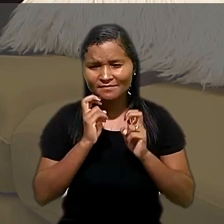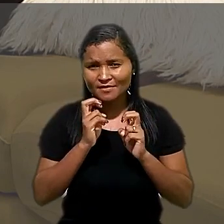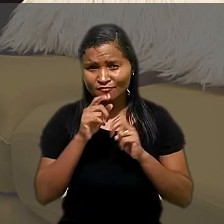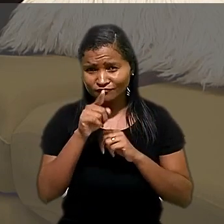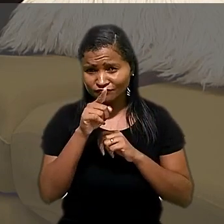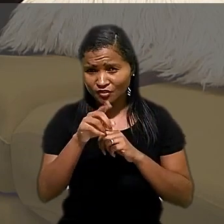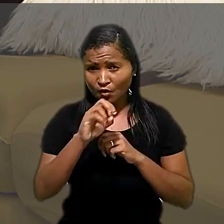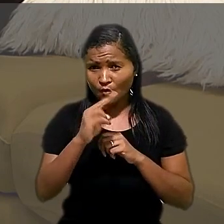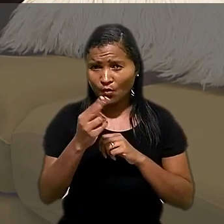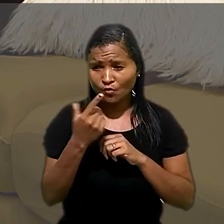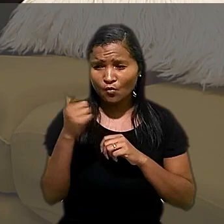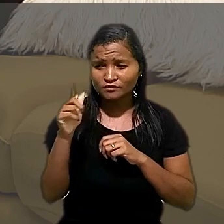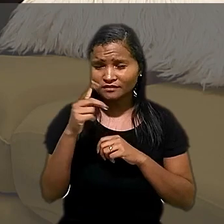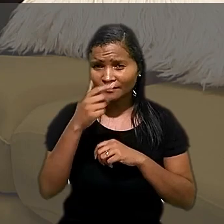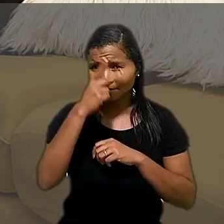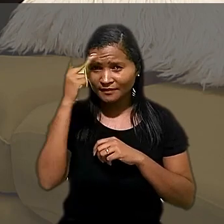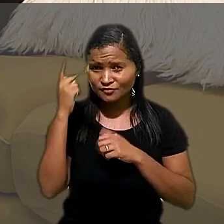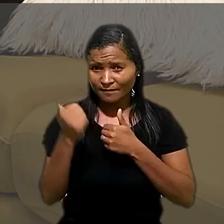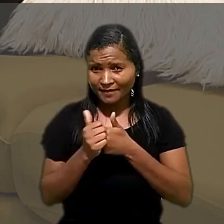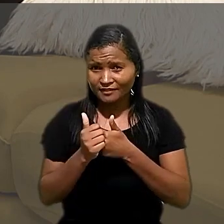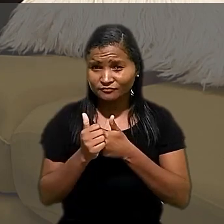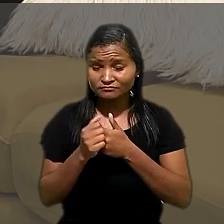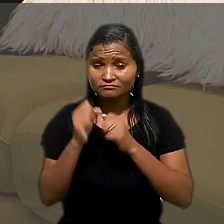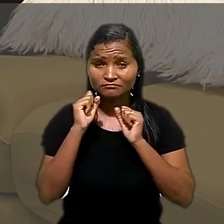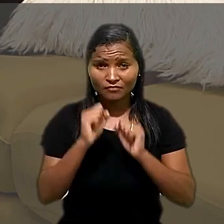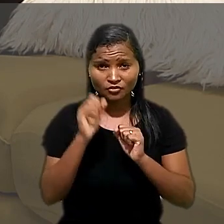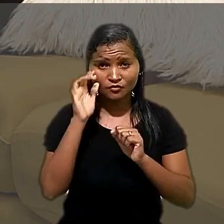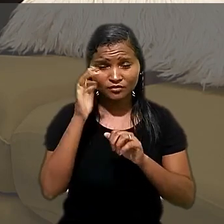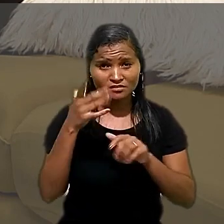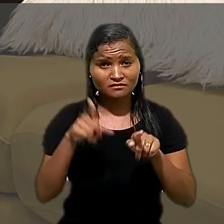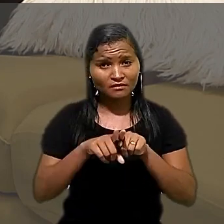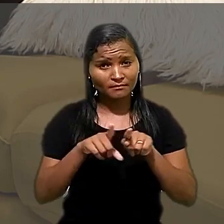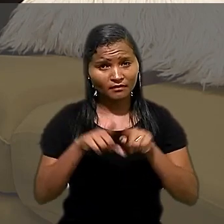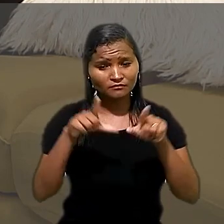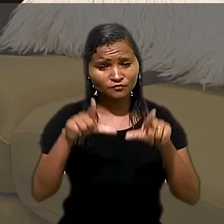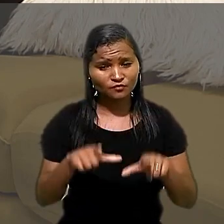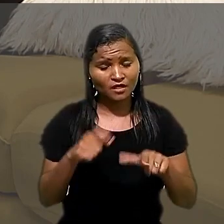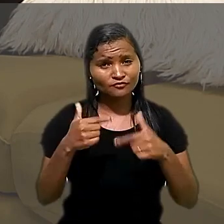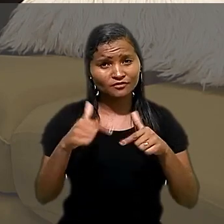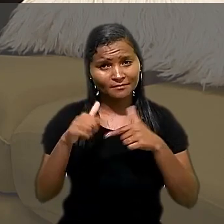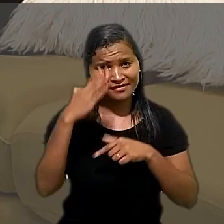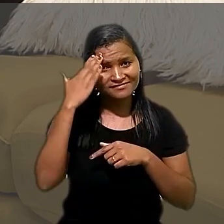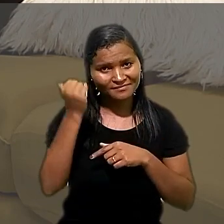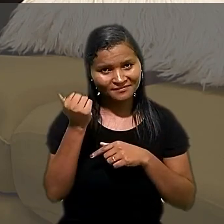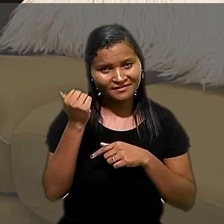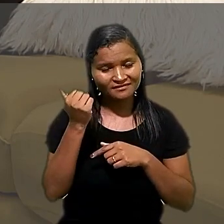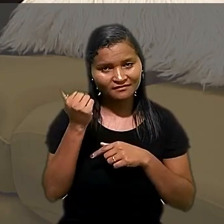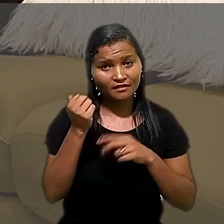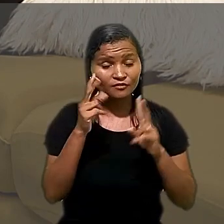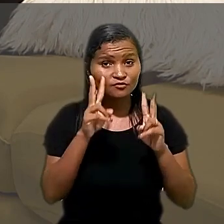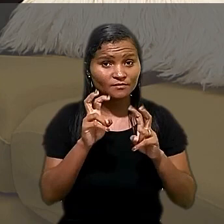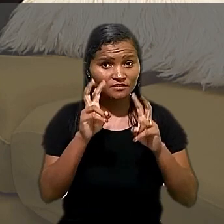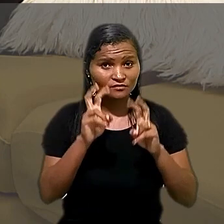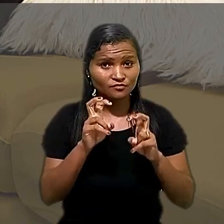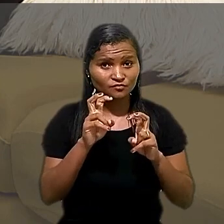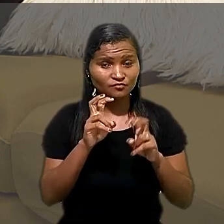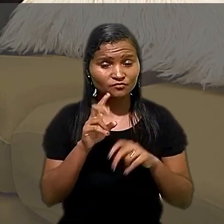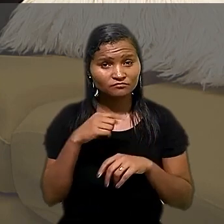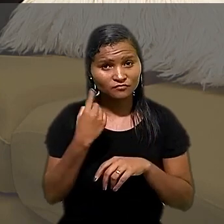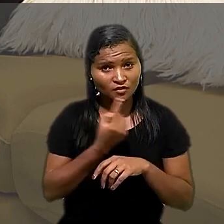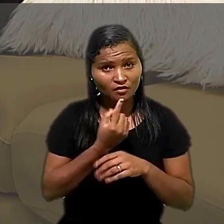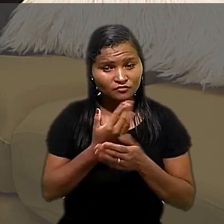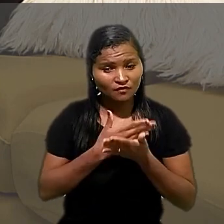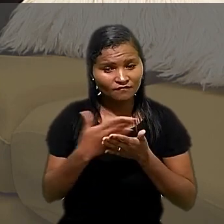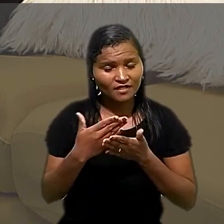assim com você ou com alguém próximo isso pode acontecer também no ambiente de trabalho sabia sobre esse assunto